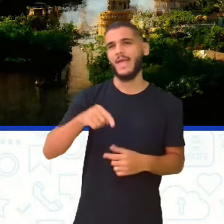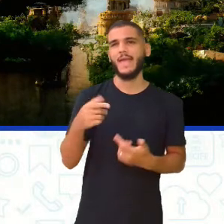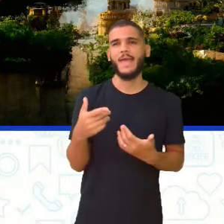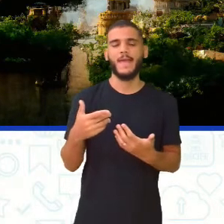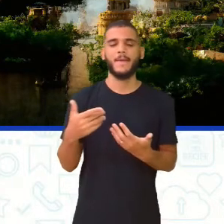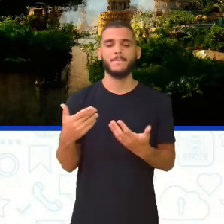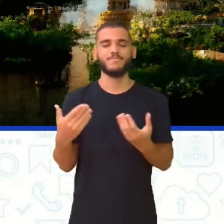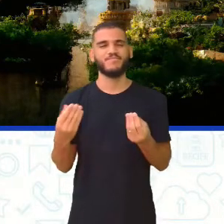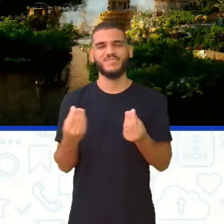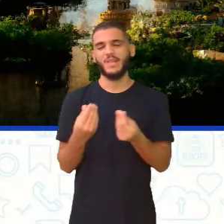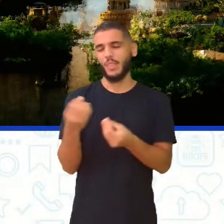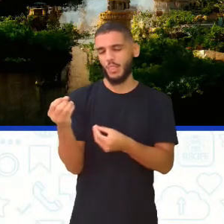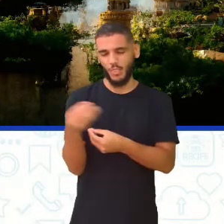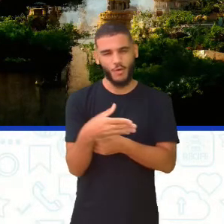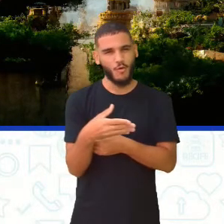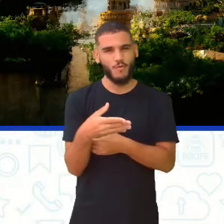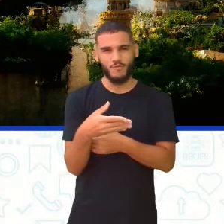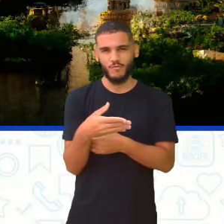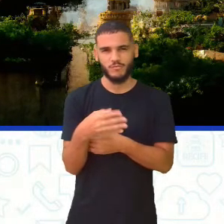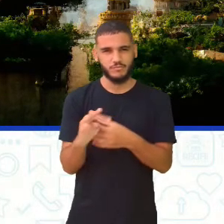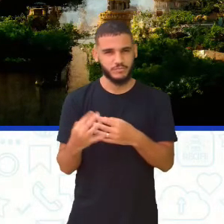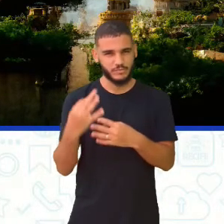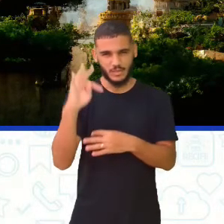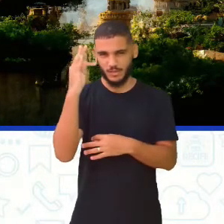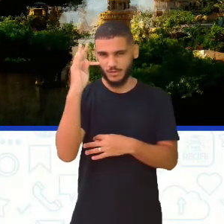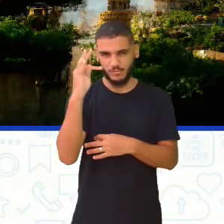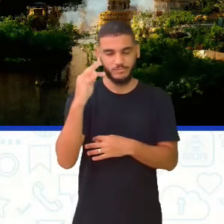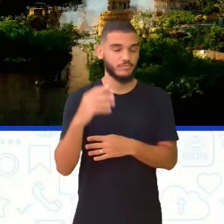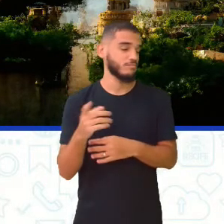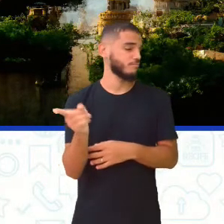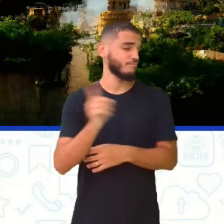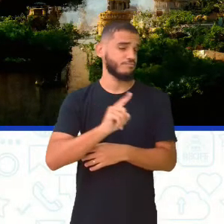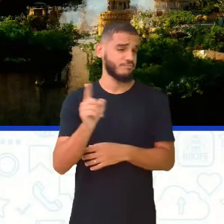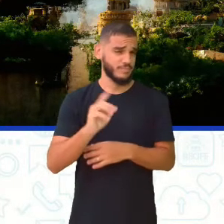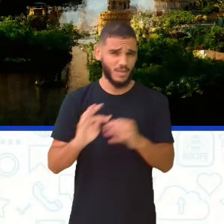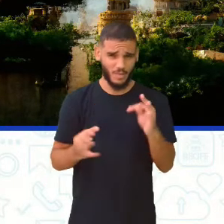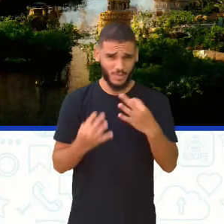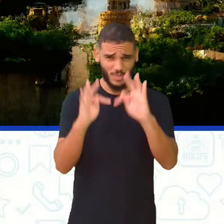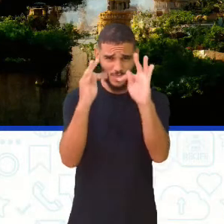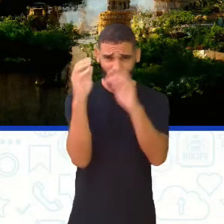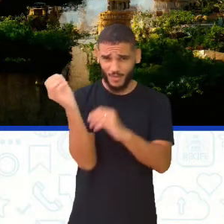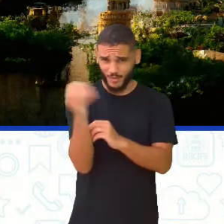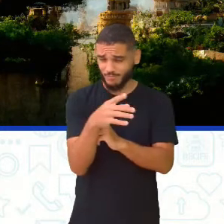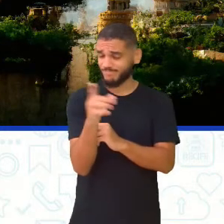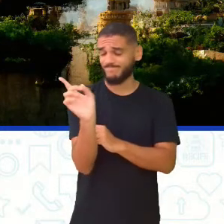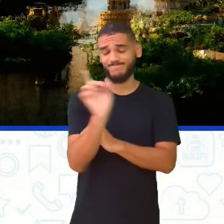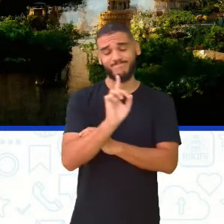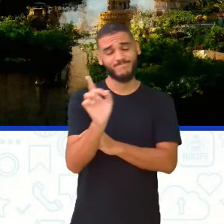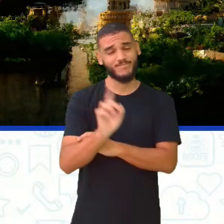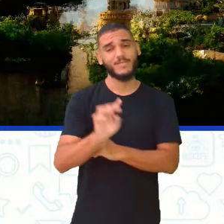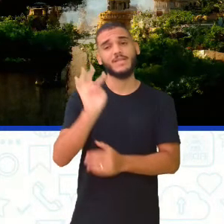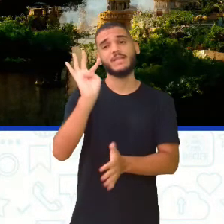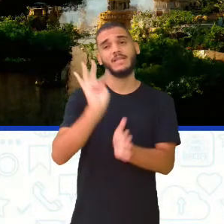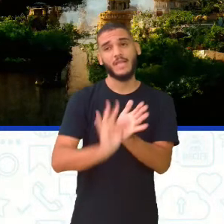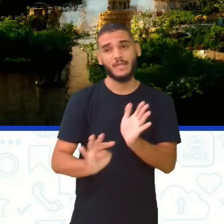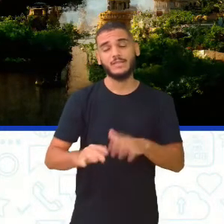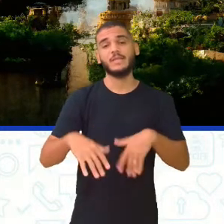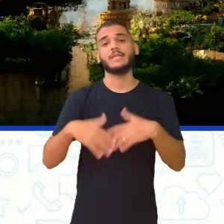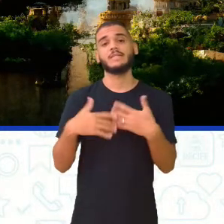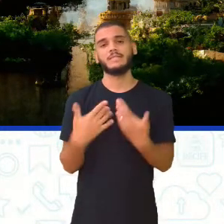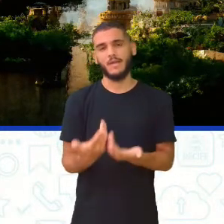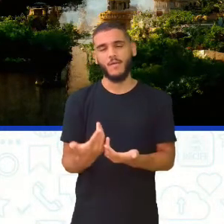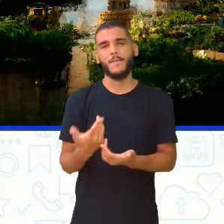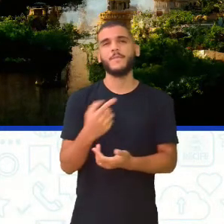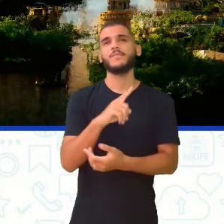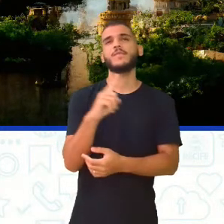Essas novas tecnologias. A gente vai ver aí que não é tão recente, não. Olha agora esse texto. Porém, ao